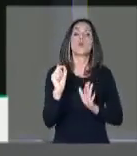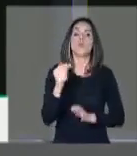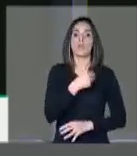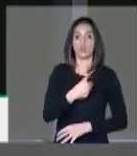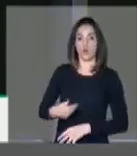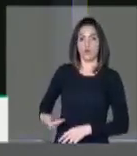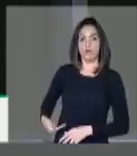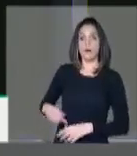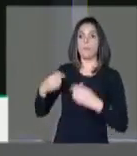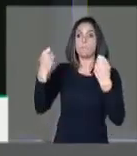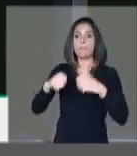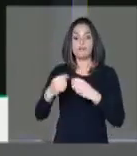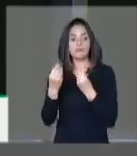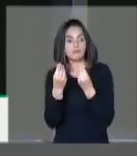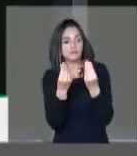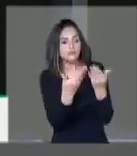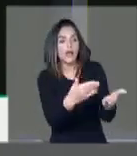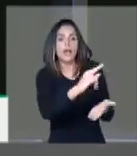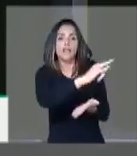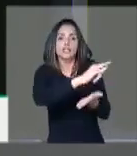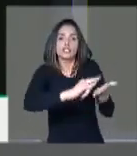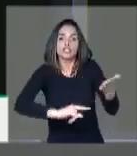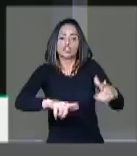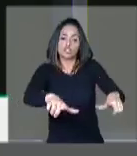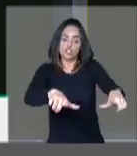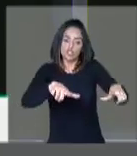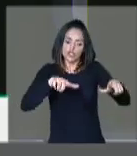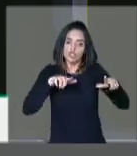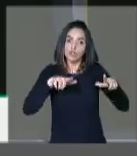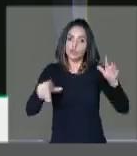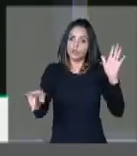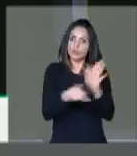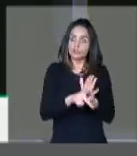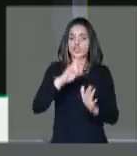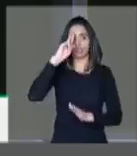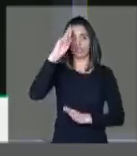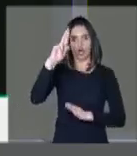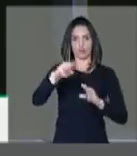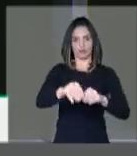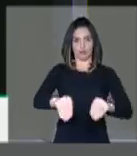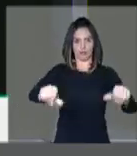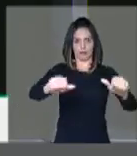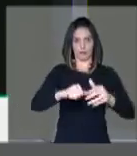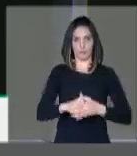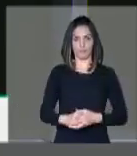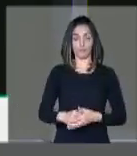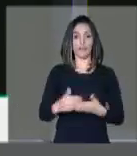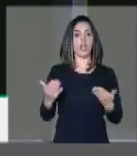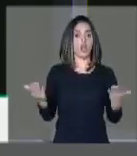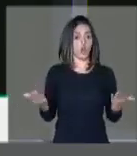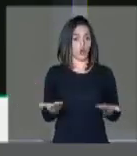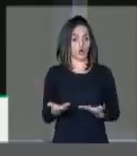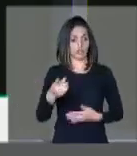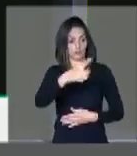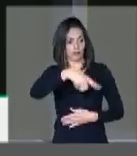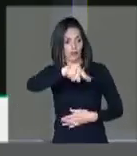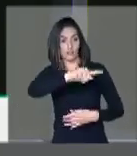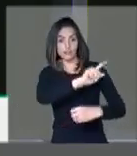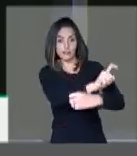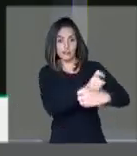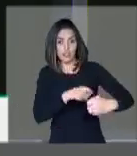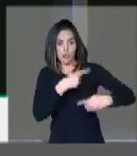emitir lhes os títulos respectivos hoje as comunidades se sentem